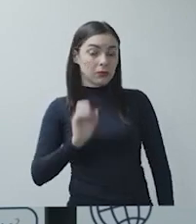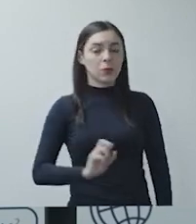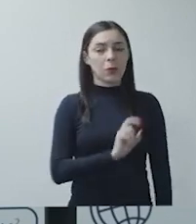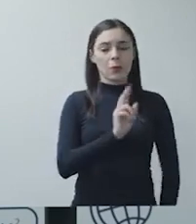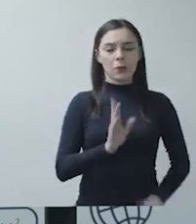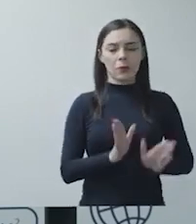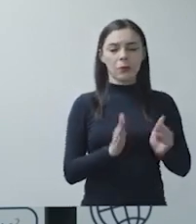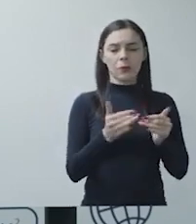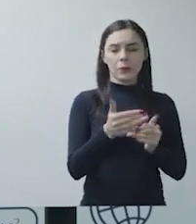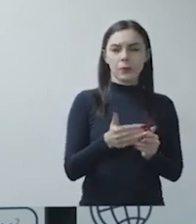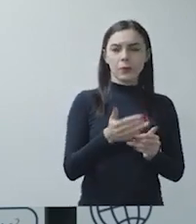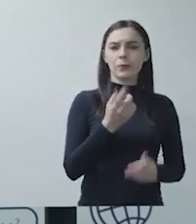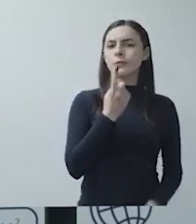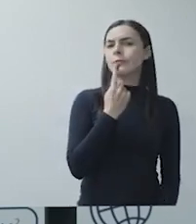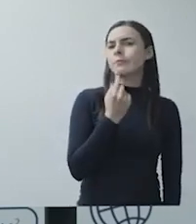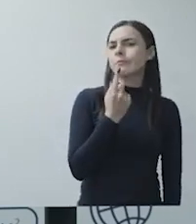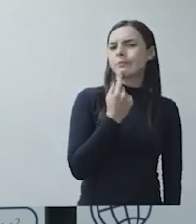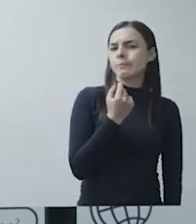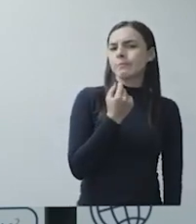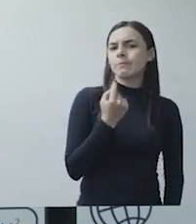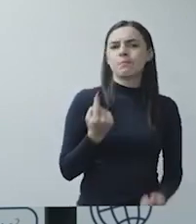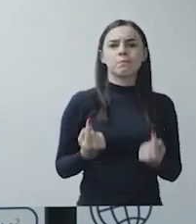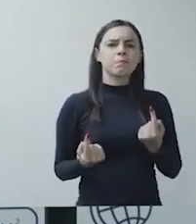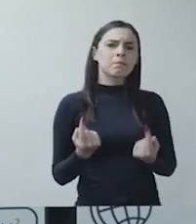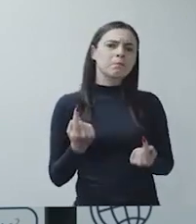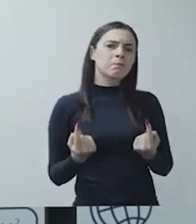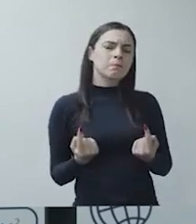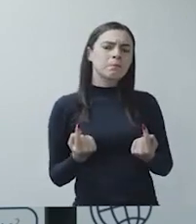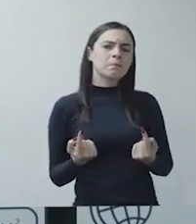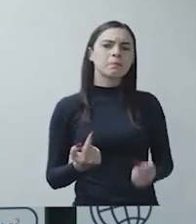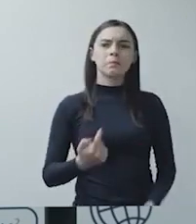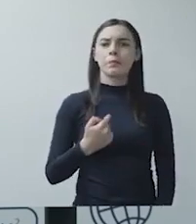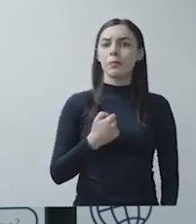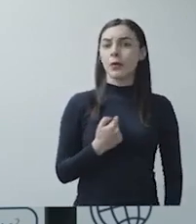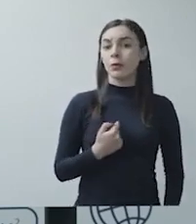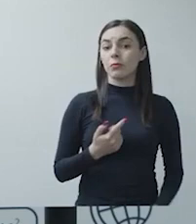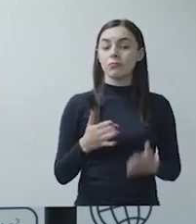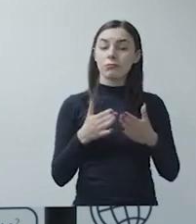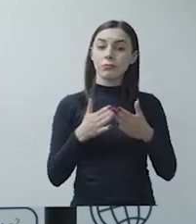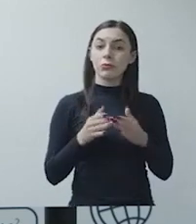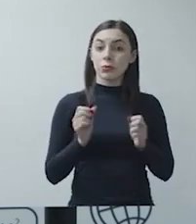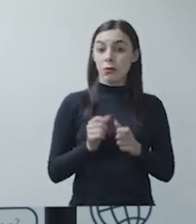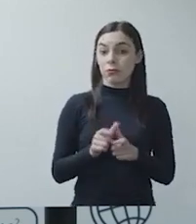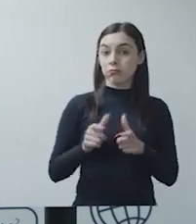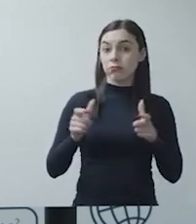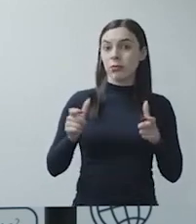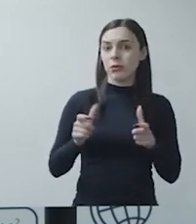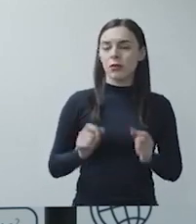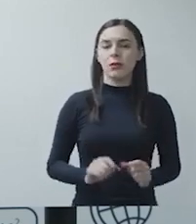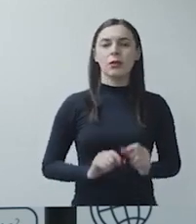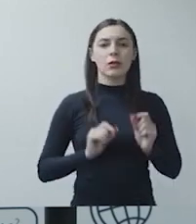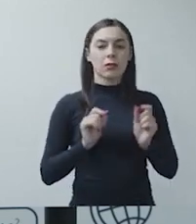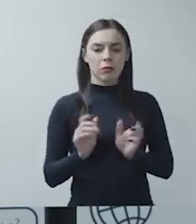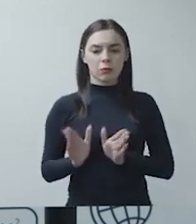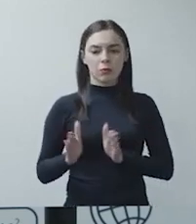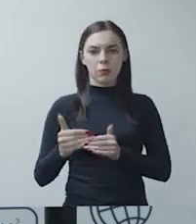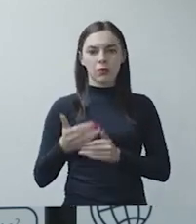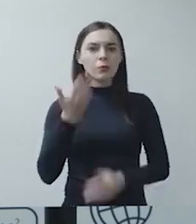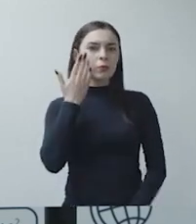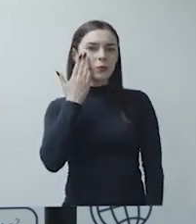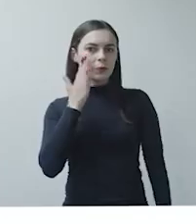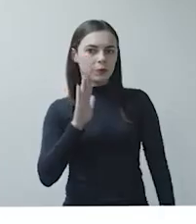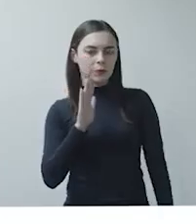ou é o cubo vermelho? Eu estou falando do maior. Então, é o cubo